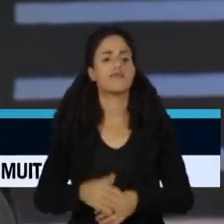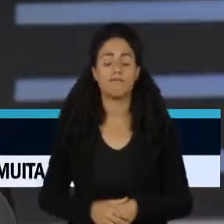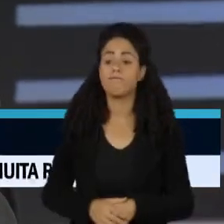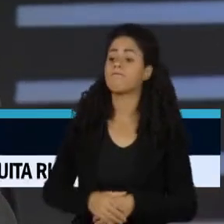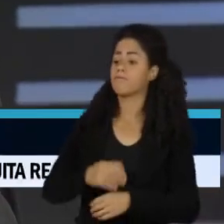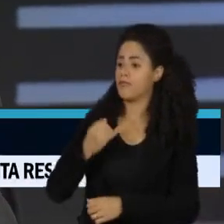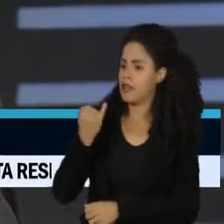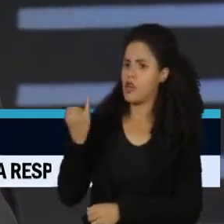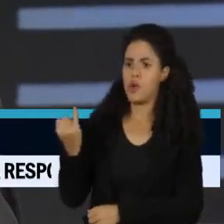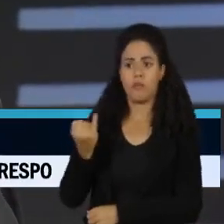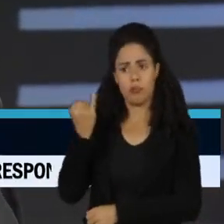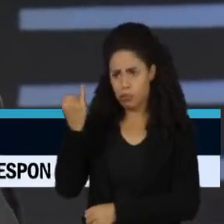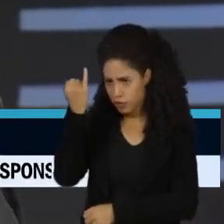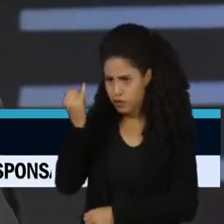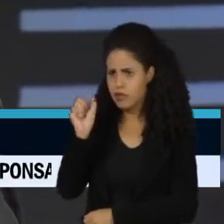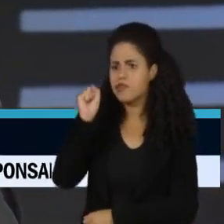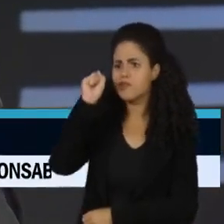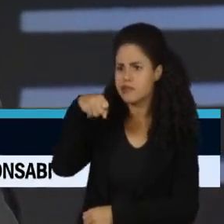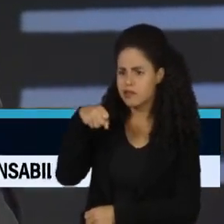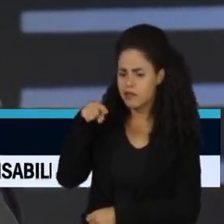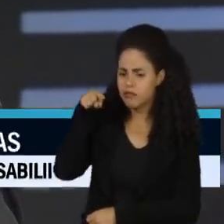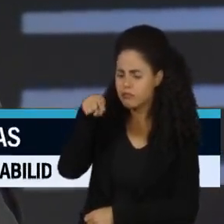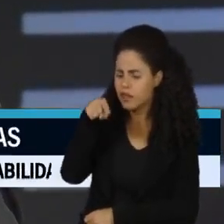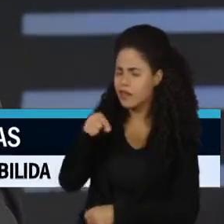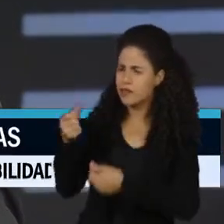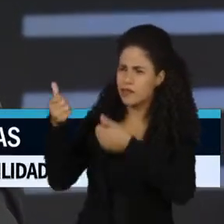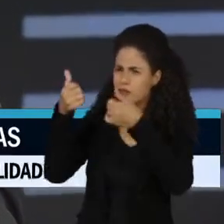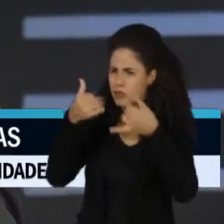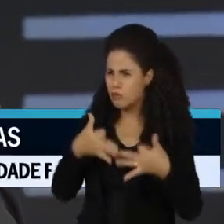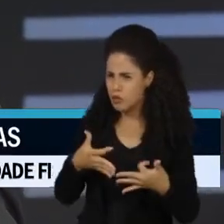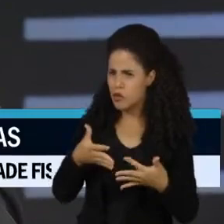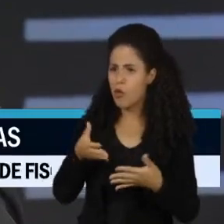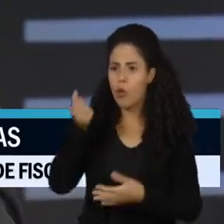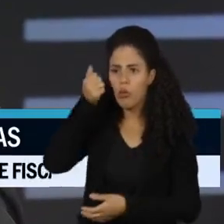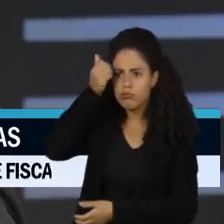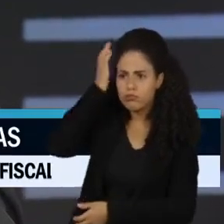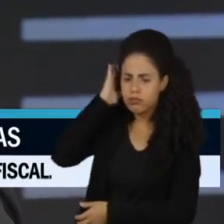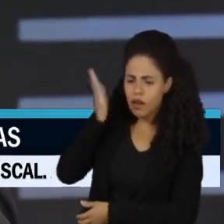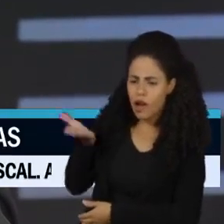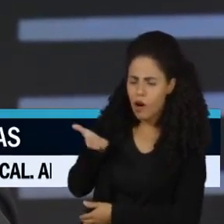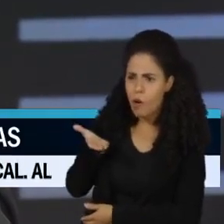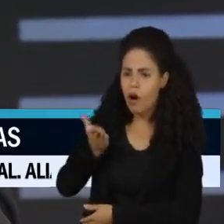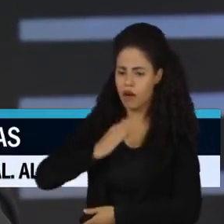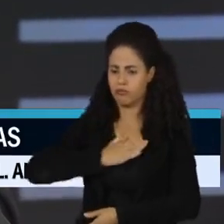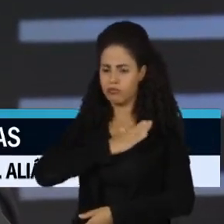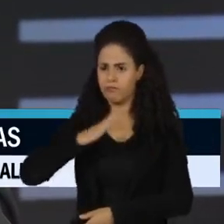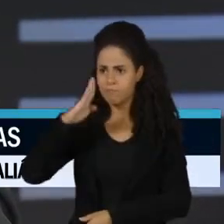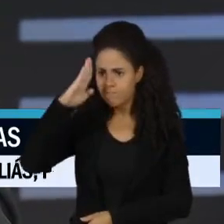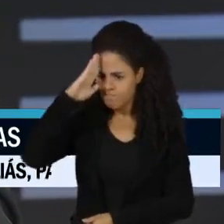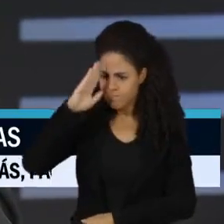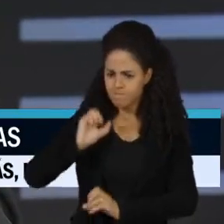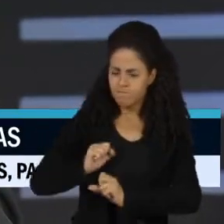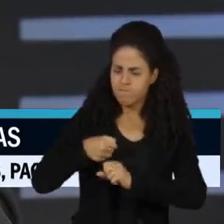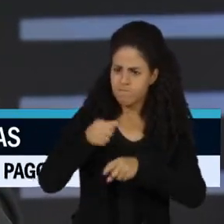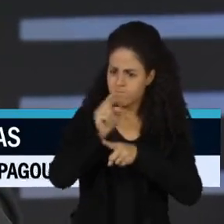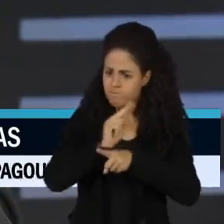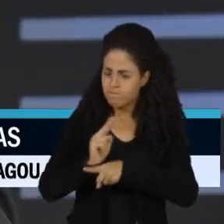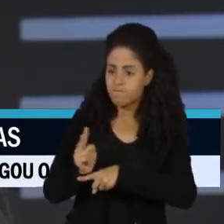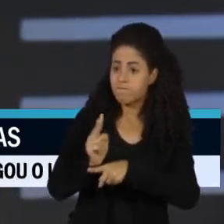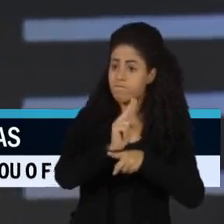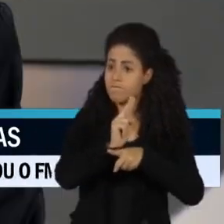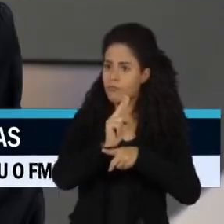né pelo Alexandre estava falando as forças armadas elas são instituição de estado